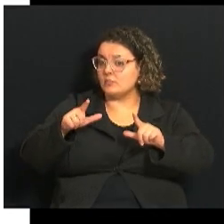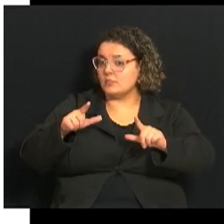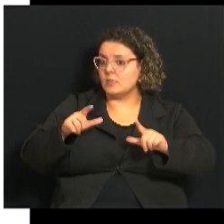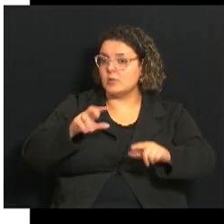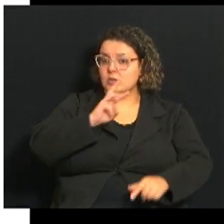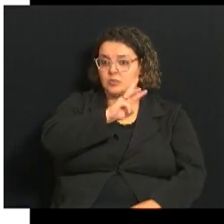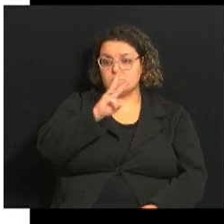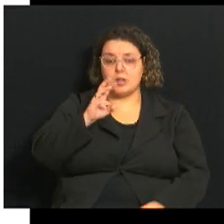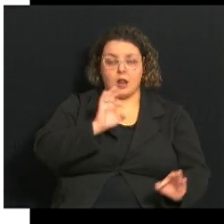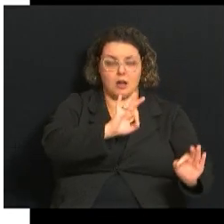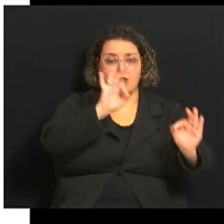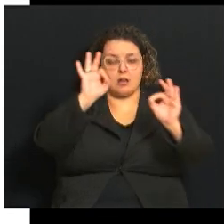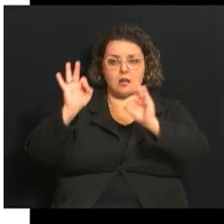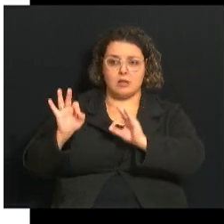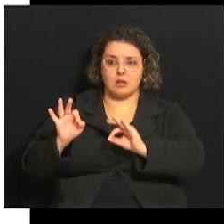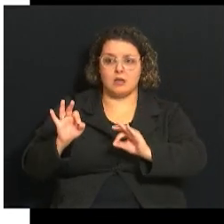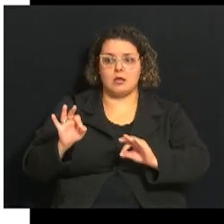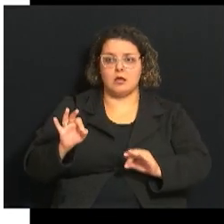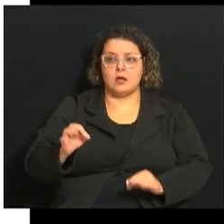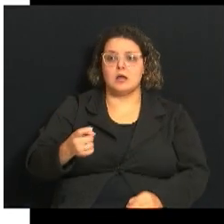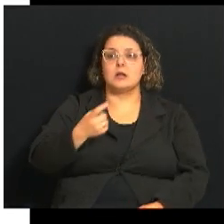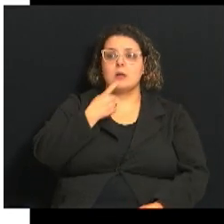nos acompanhando,